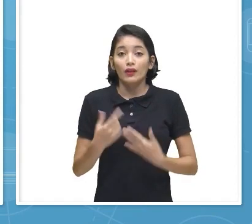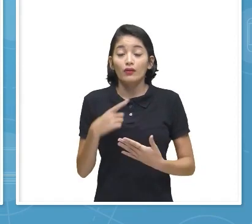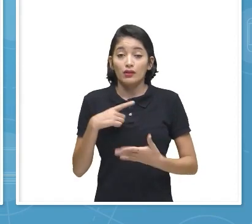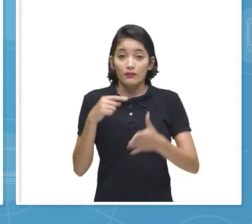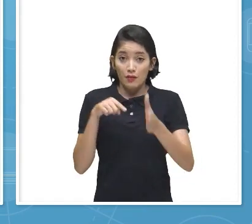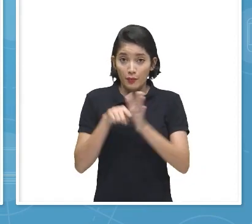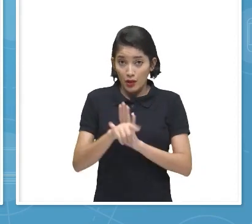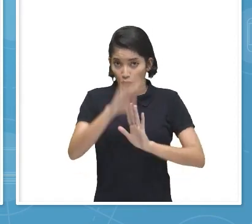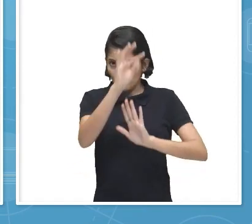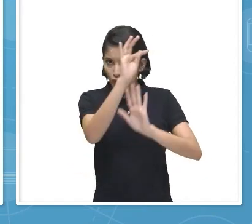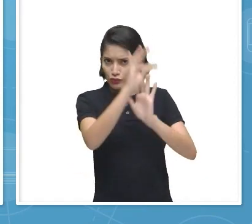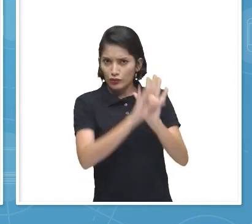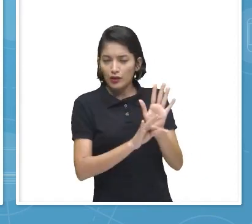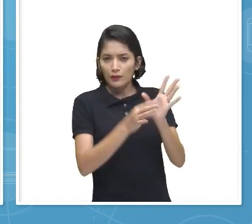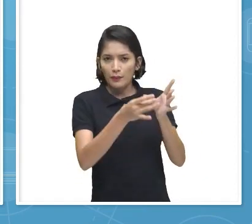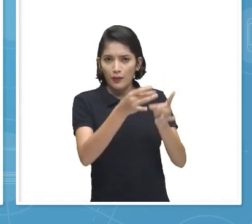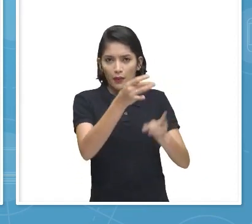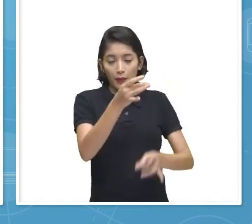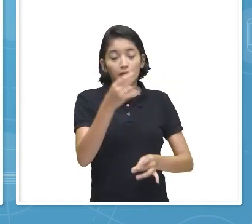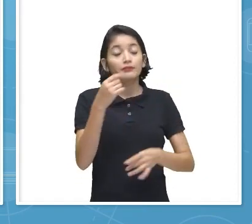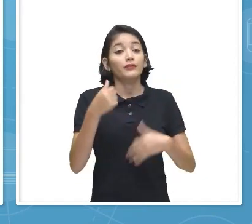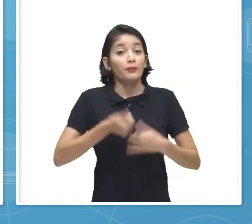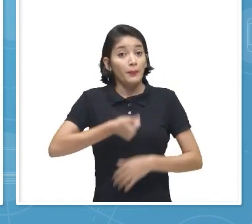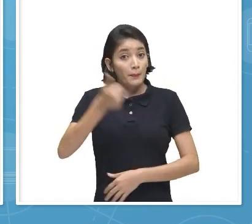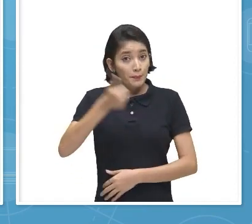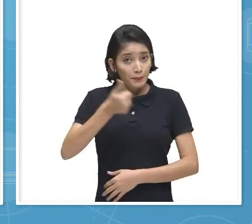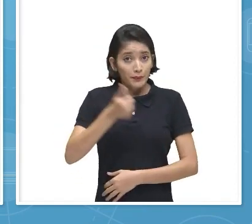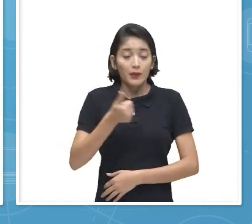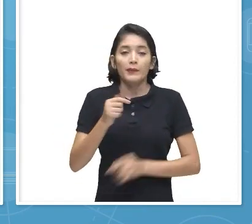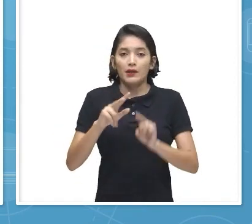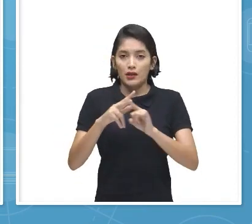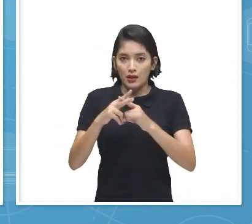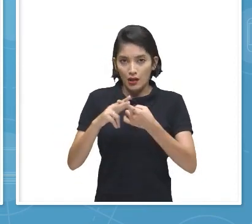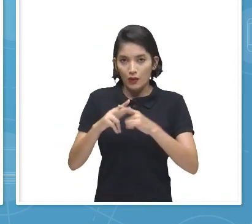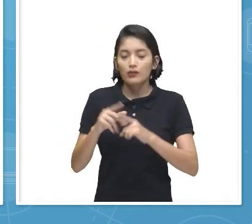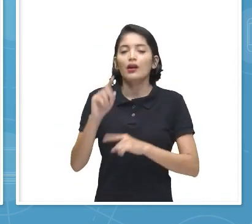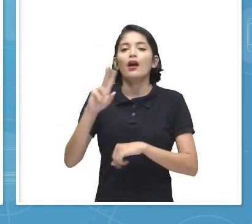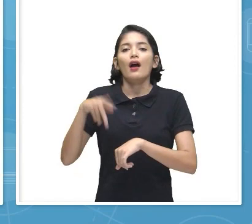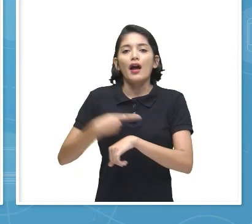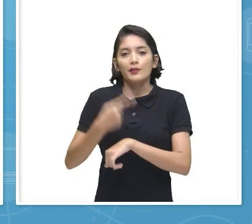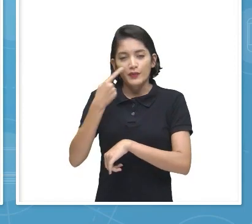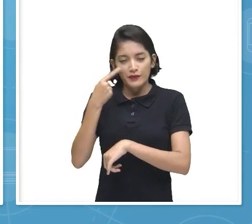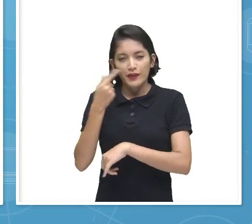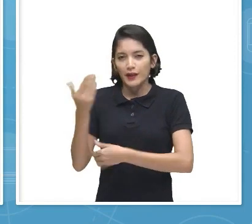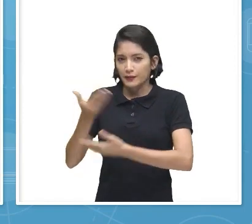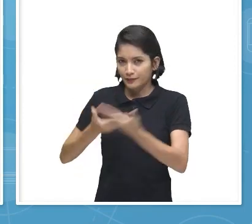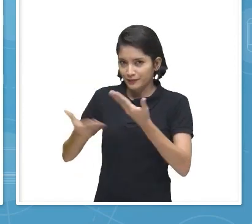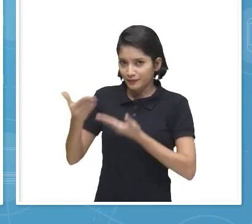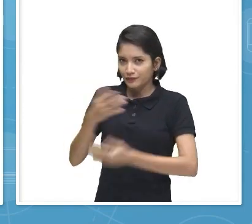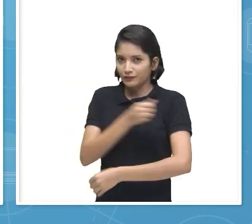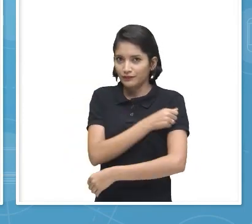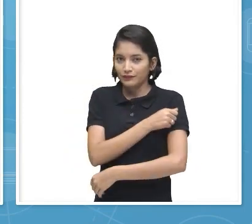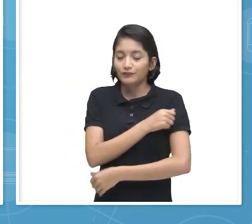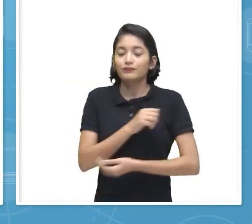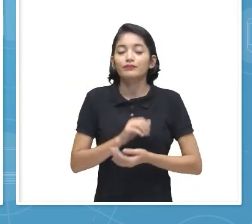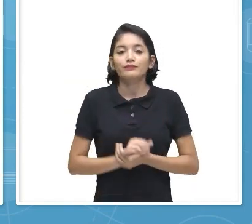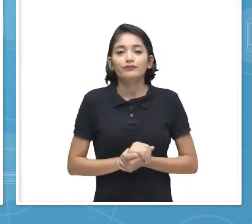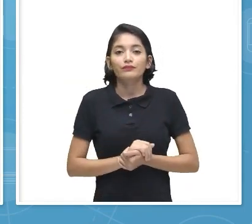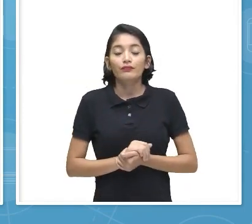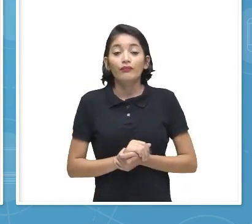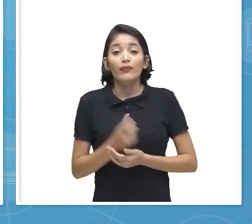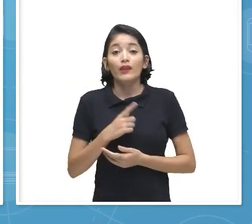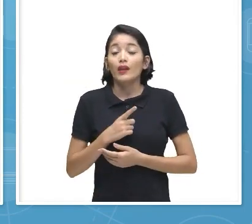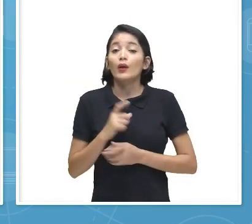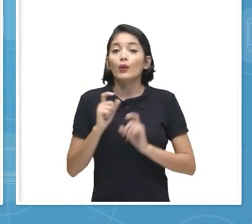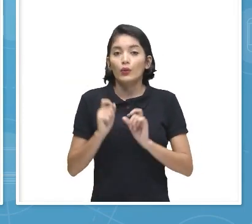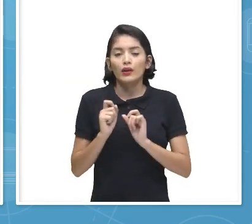um texto maior, então primeiro vamos fazer essa correção e depois a gente parte para a interatividade, tá? E aí a gente faz aí, então, destaque